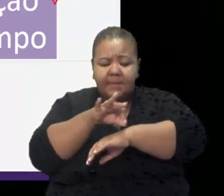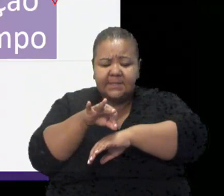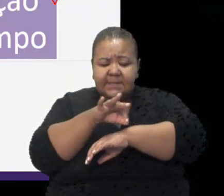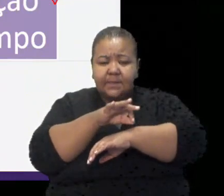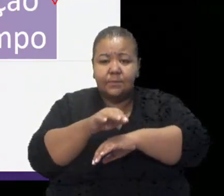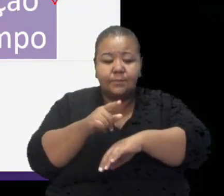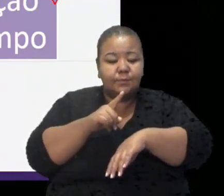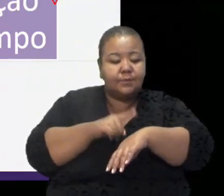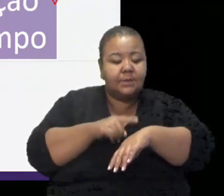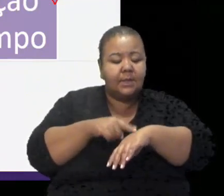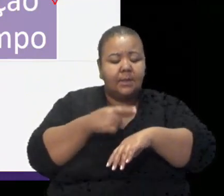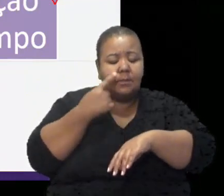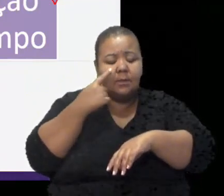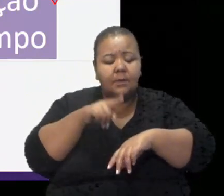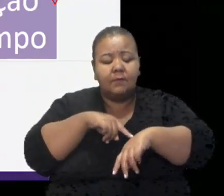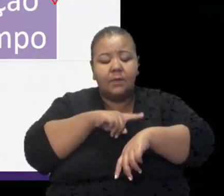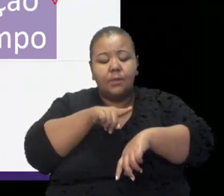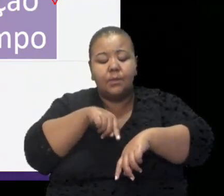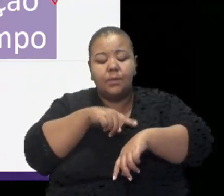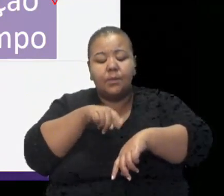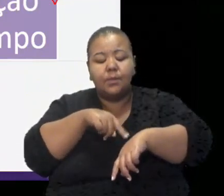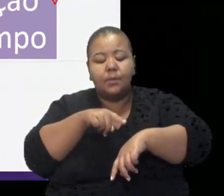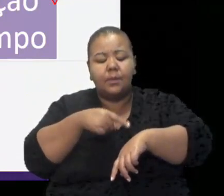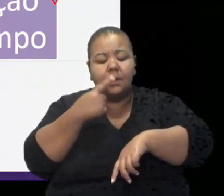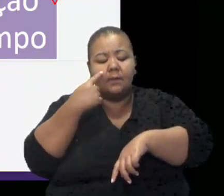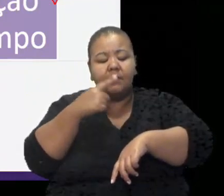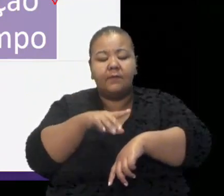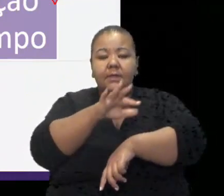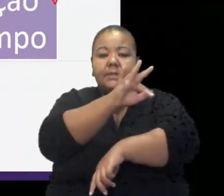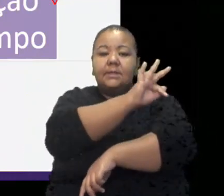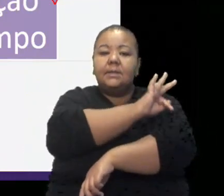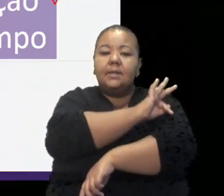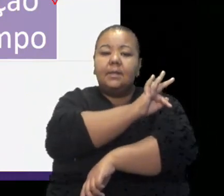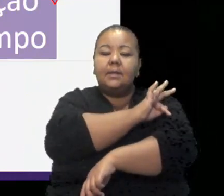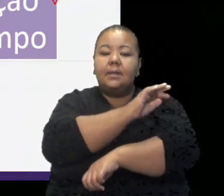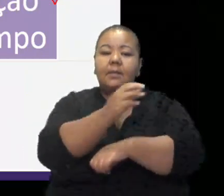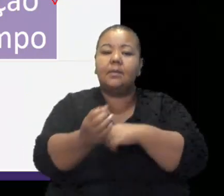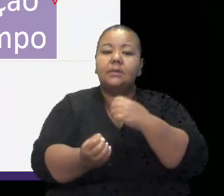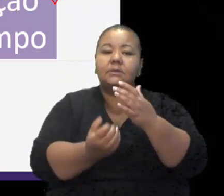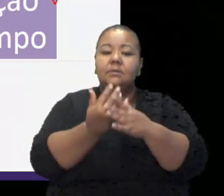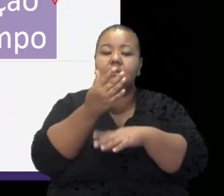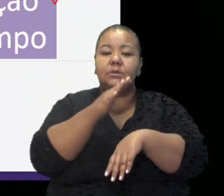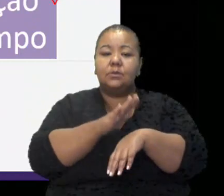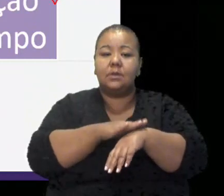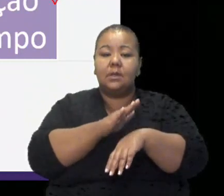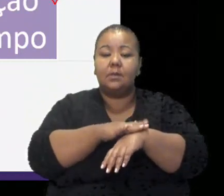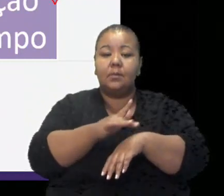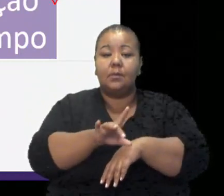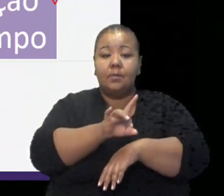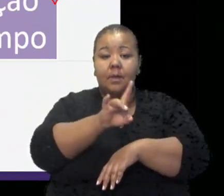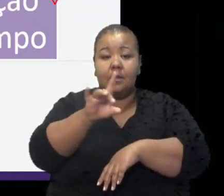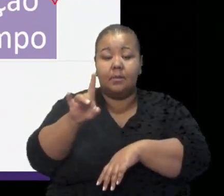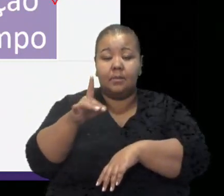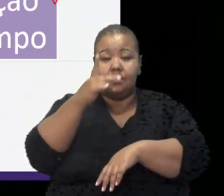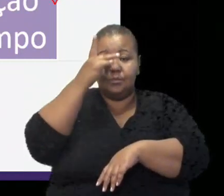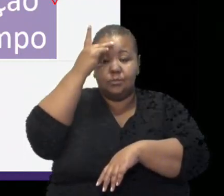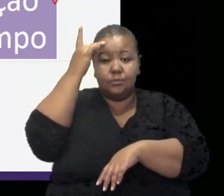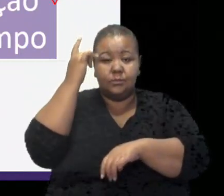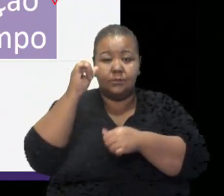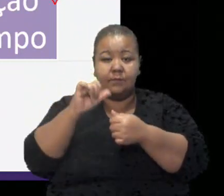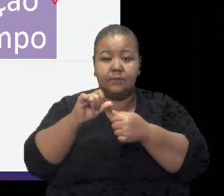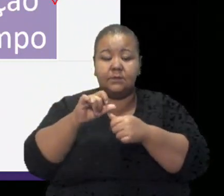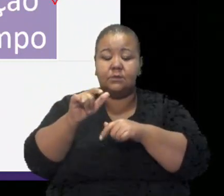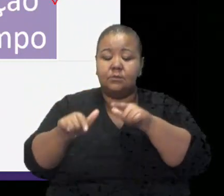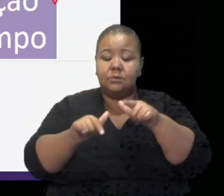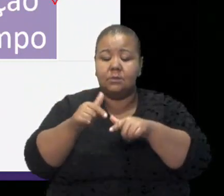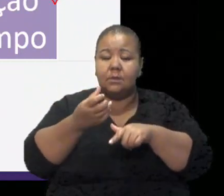olhar toda a aplicação de técnicas para estabelecer o tempo para um trabalhador qualificado realizar um trabalho muito